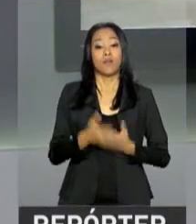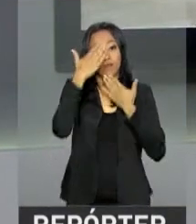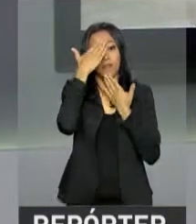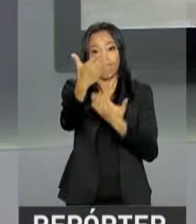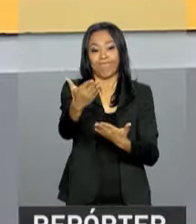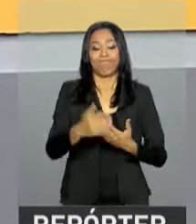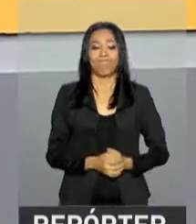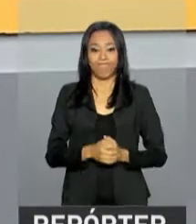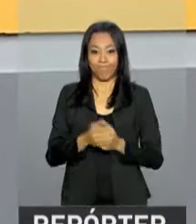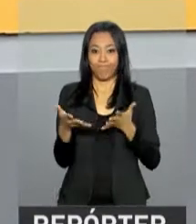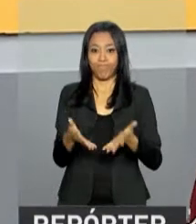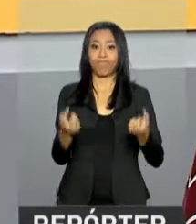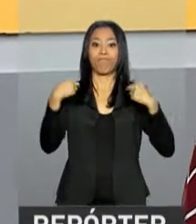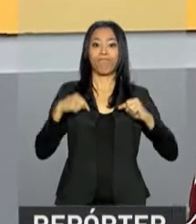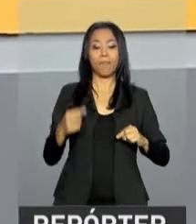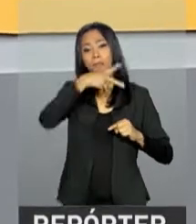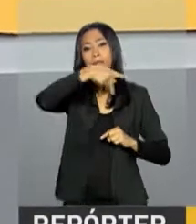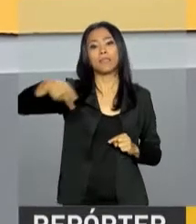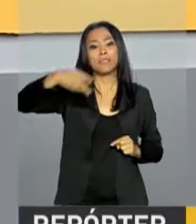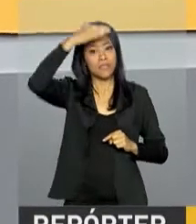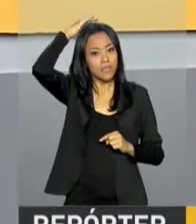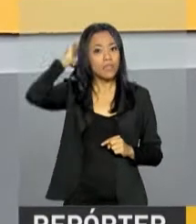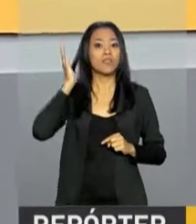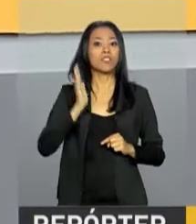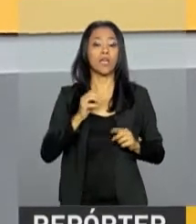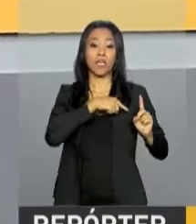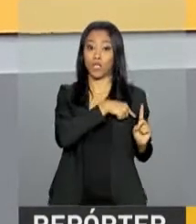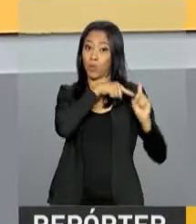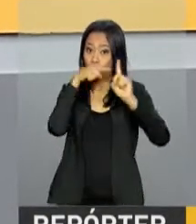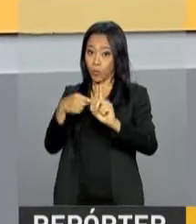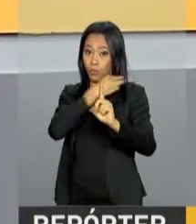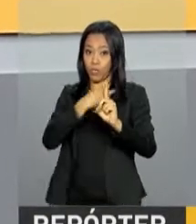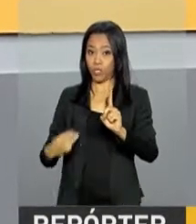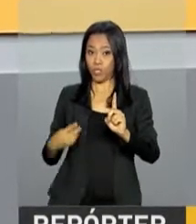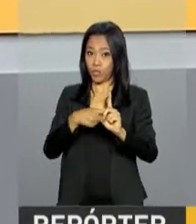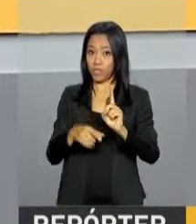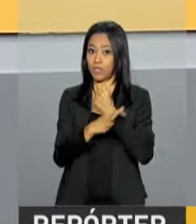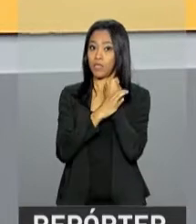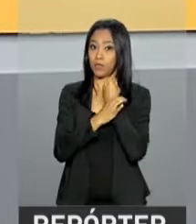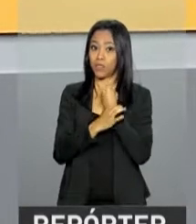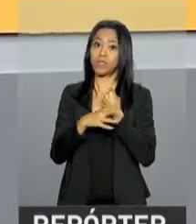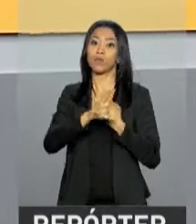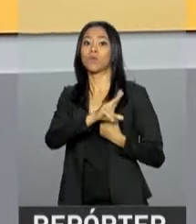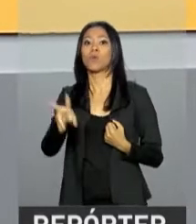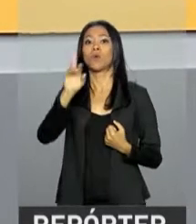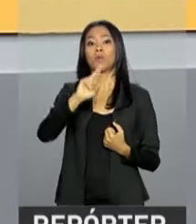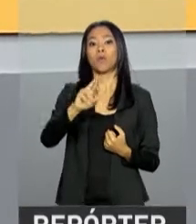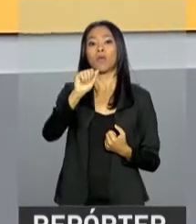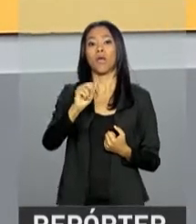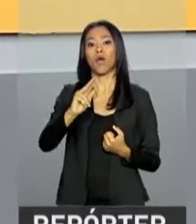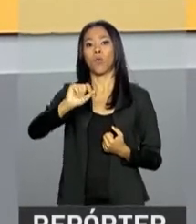sua participação. O presidente Michel Temer designou que o ministro da Segurança Pública, Raul Jungmann, acompanhe pessoalmente